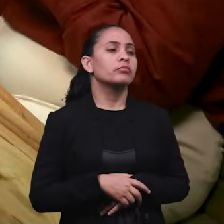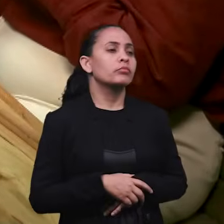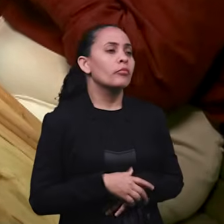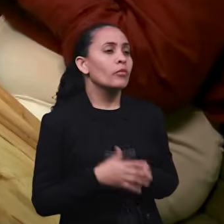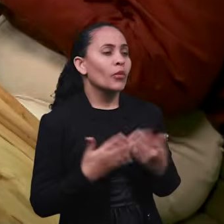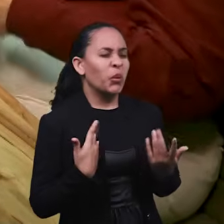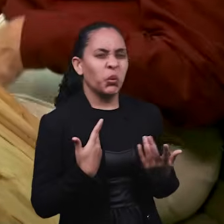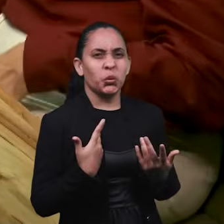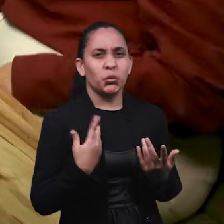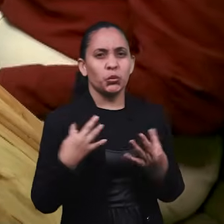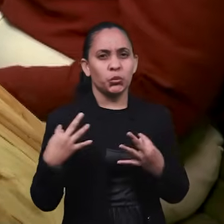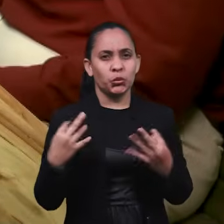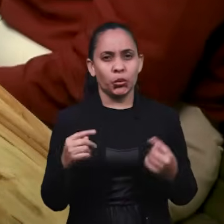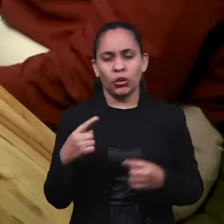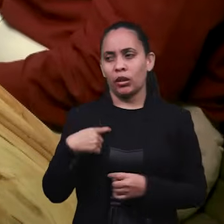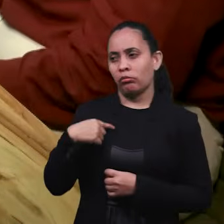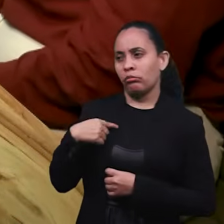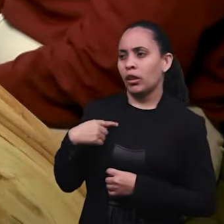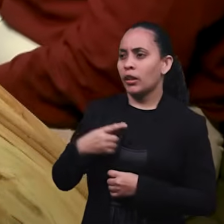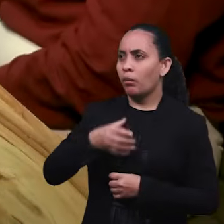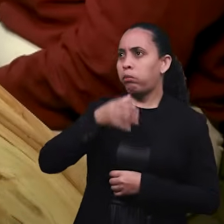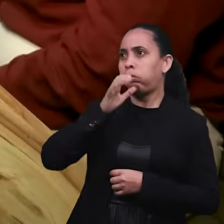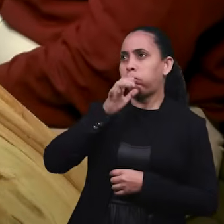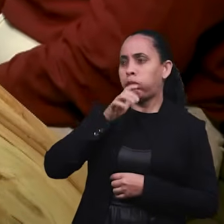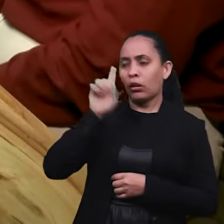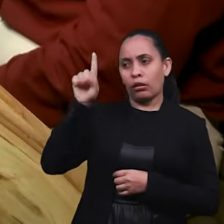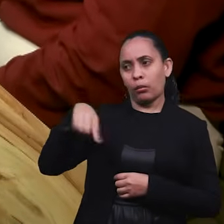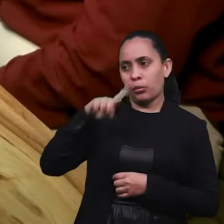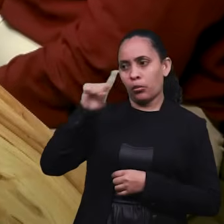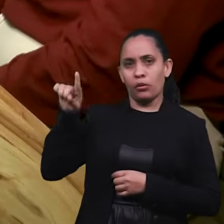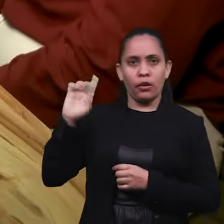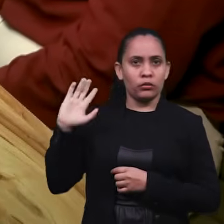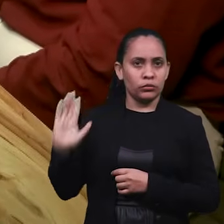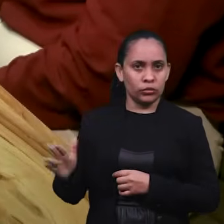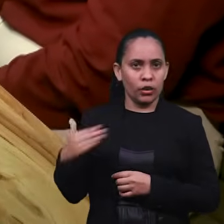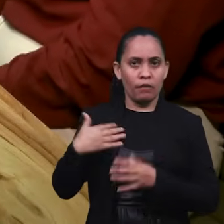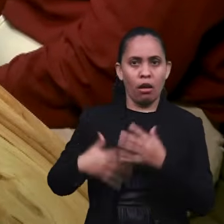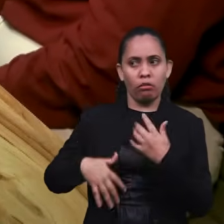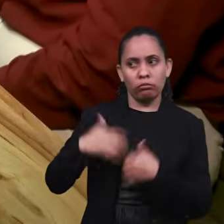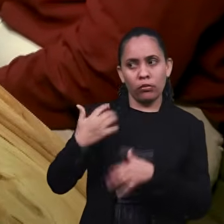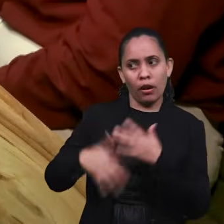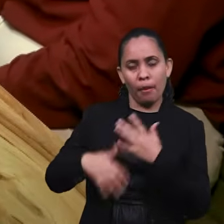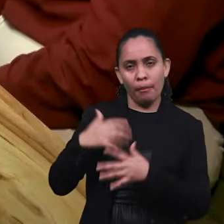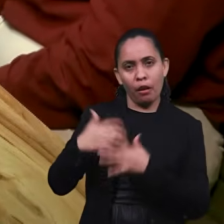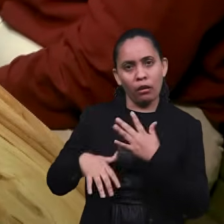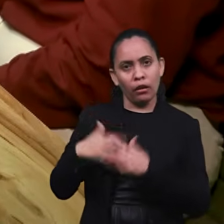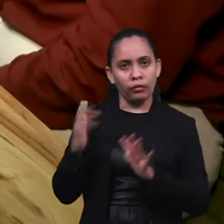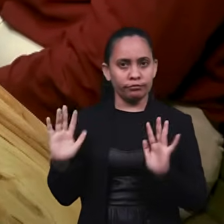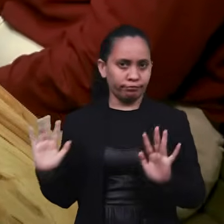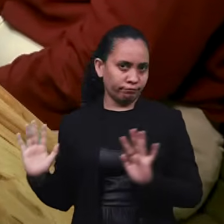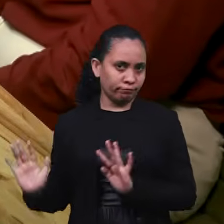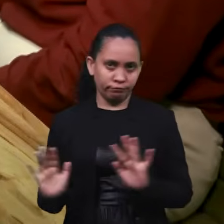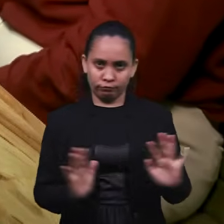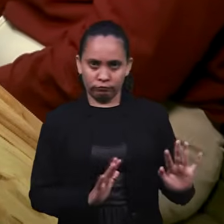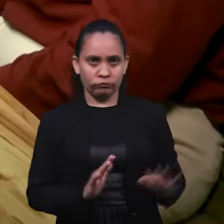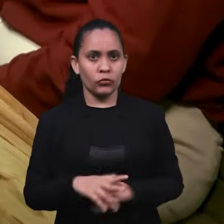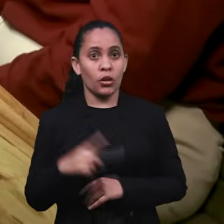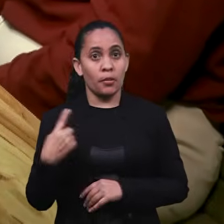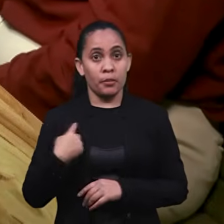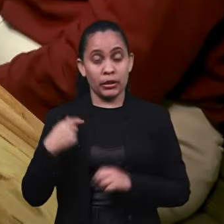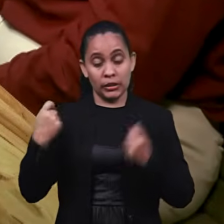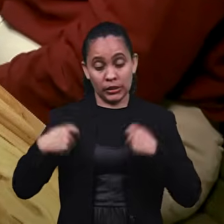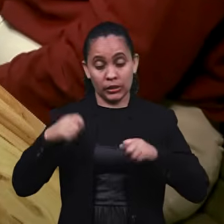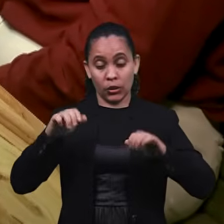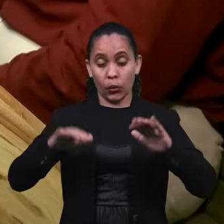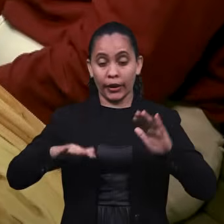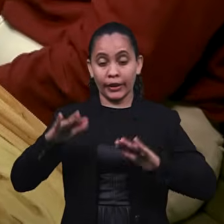que em excesso a gente já reprova, né? Com certeza. Tudo vai atrapalhar de alguma forma. Então, a gente tem que ter